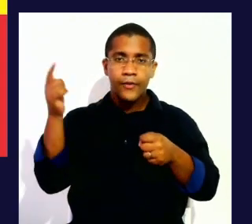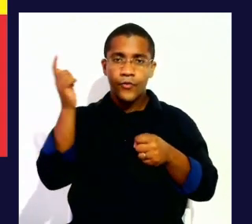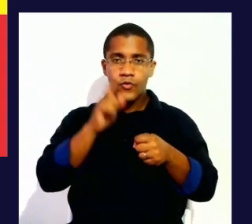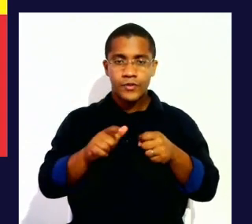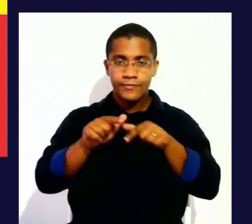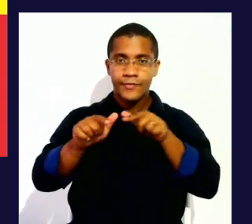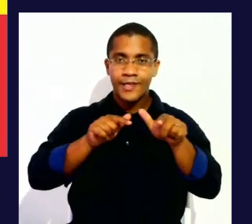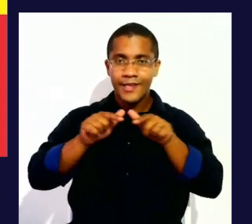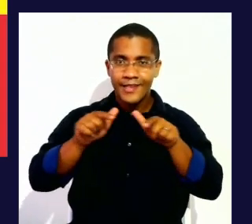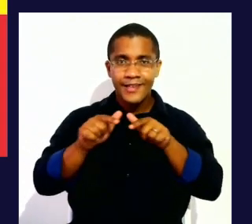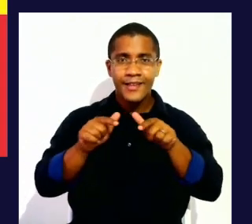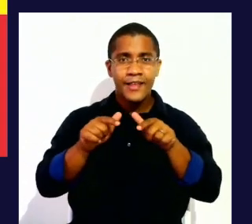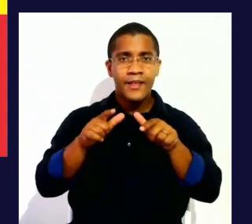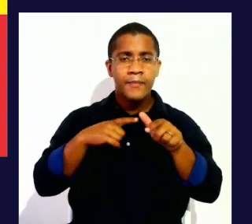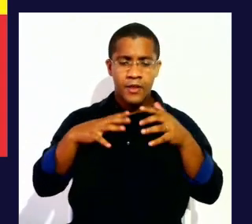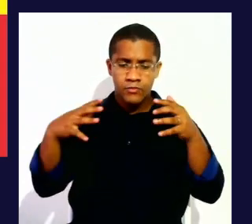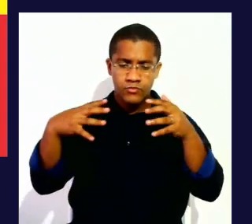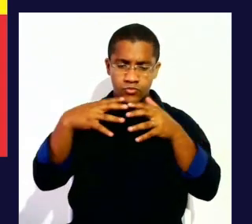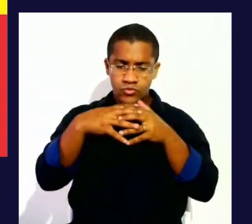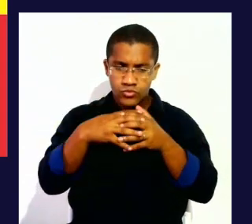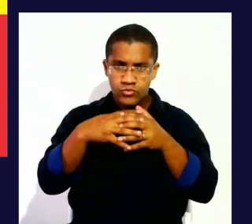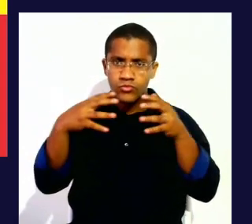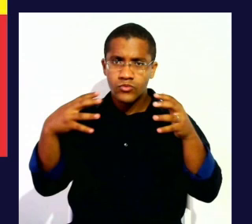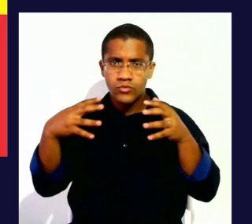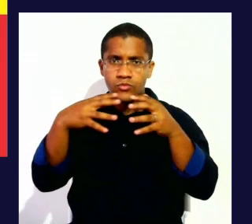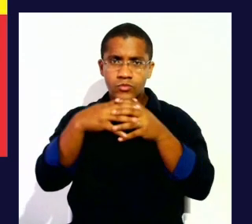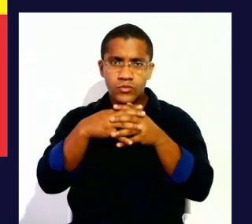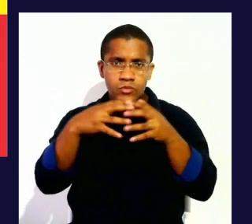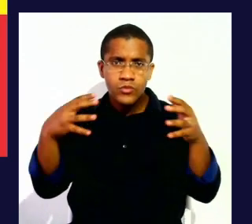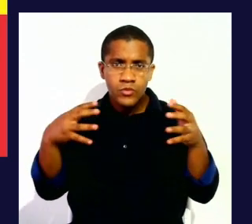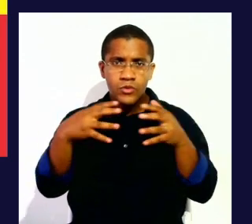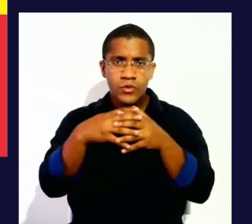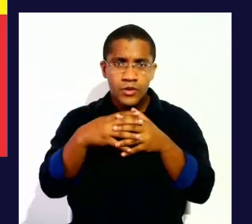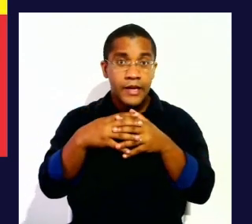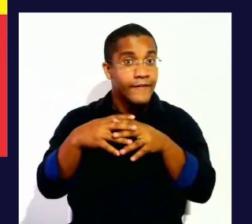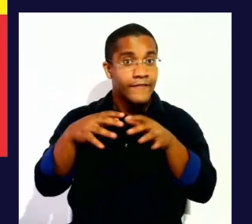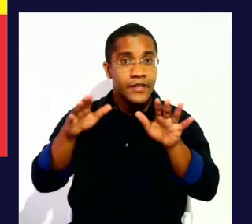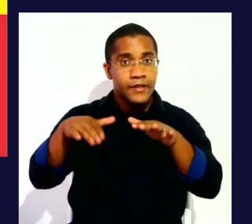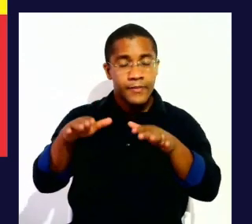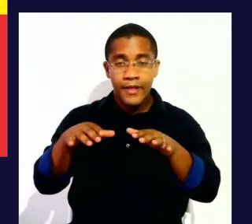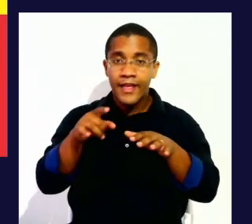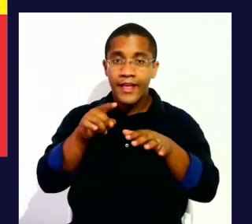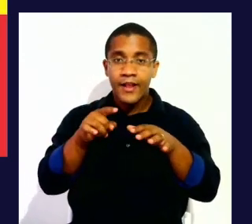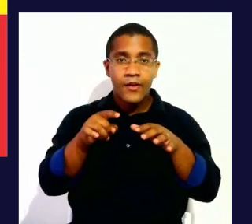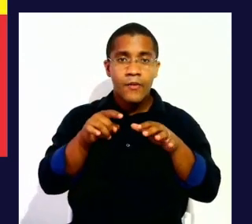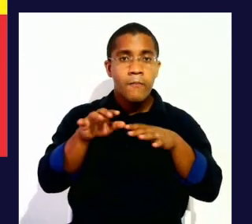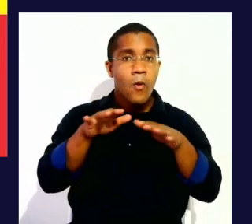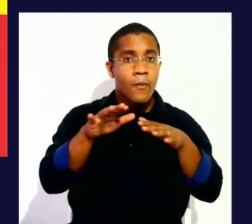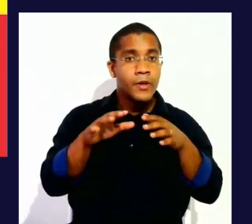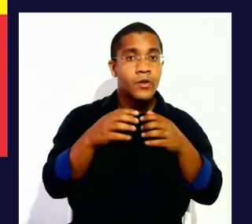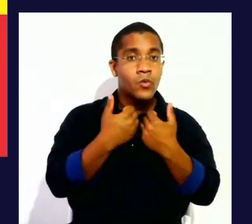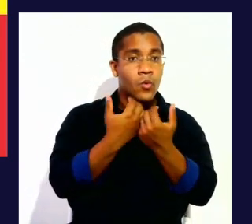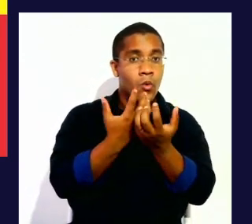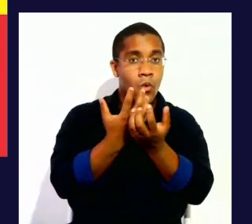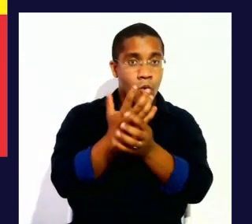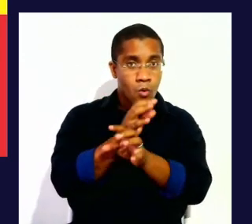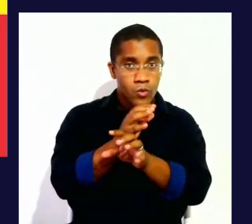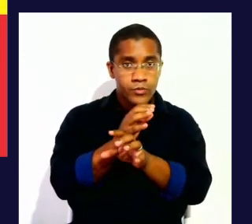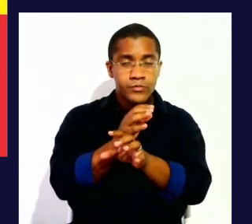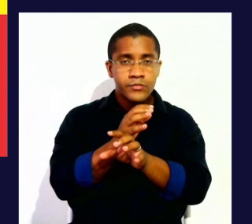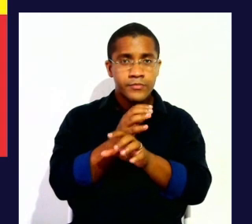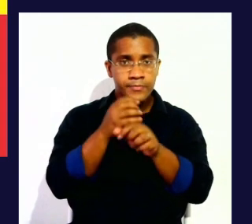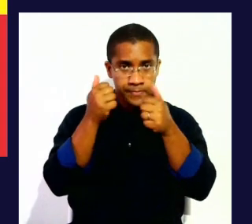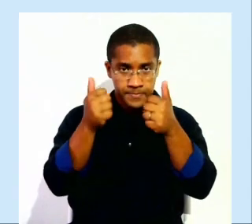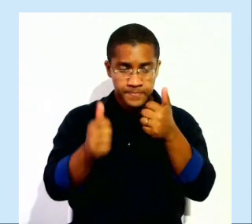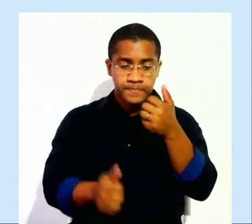voluntário. As contrações do músculo esquelético permitem os movimentos dos diversos ossos e cartilagens do